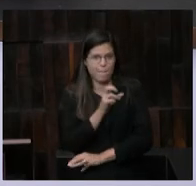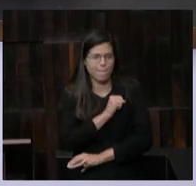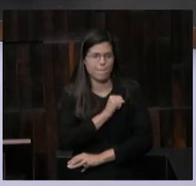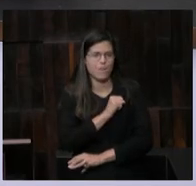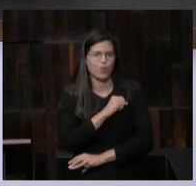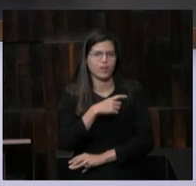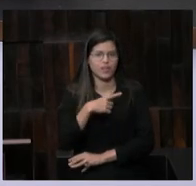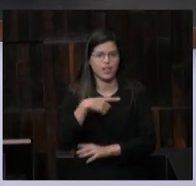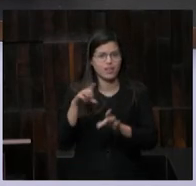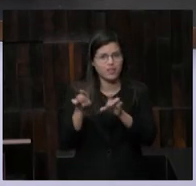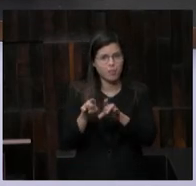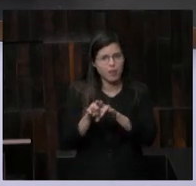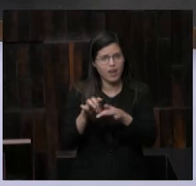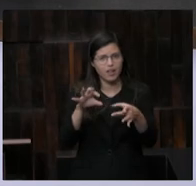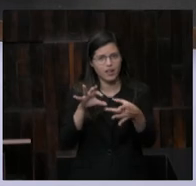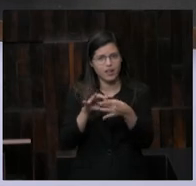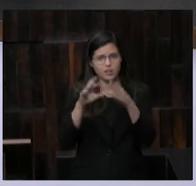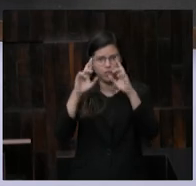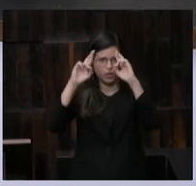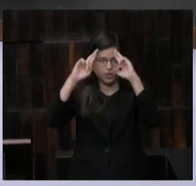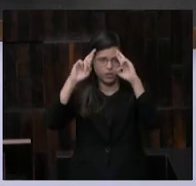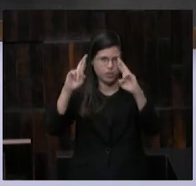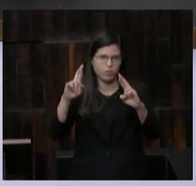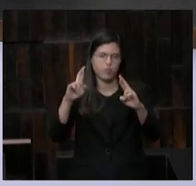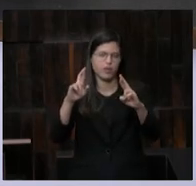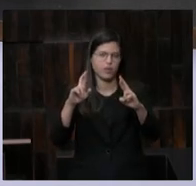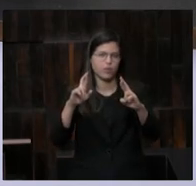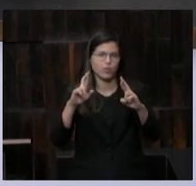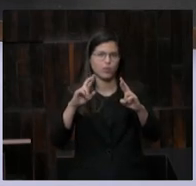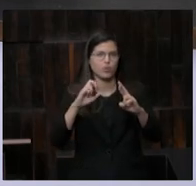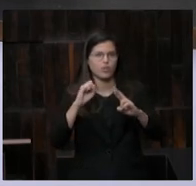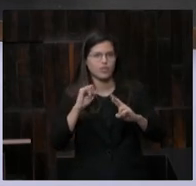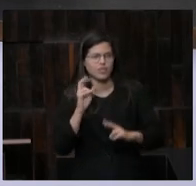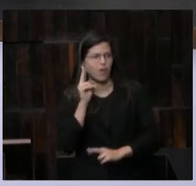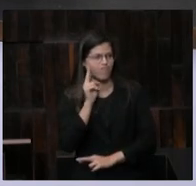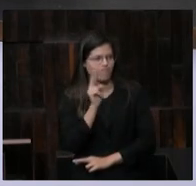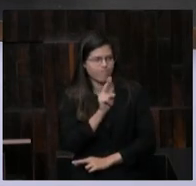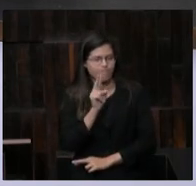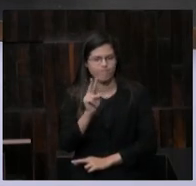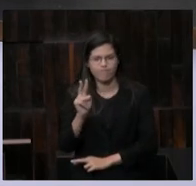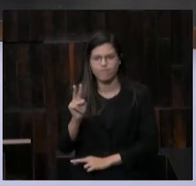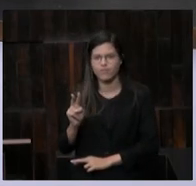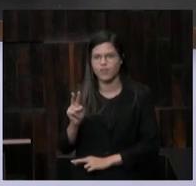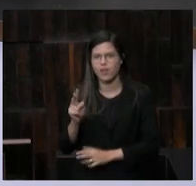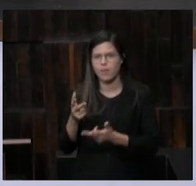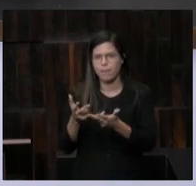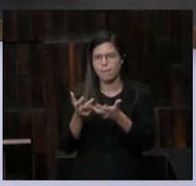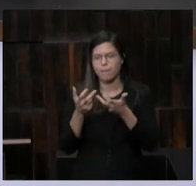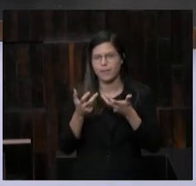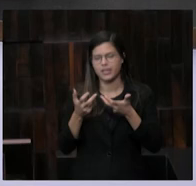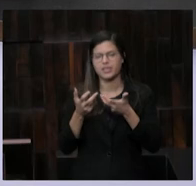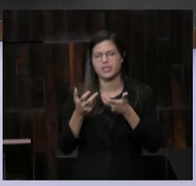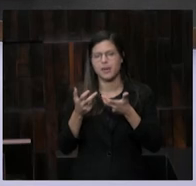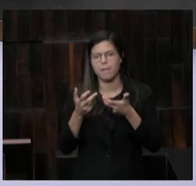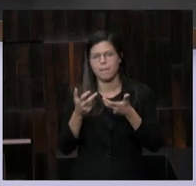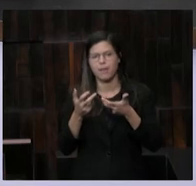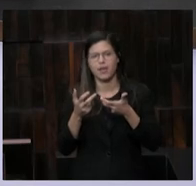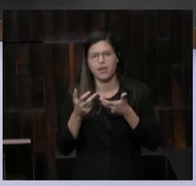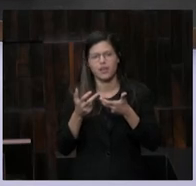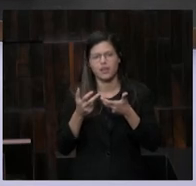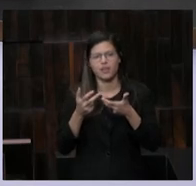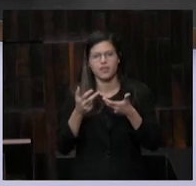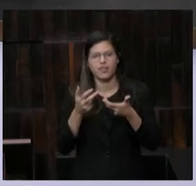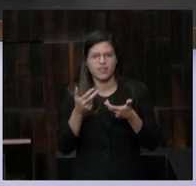um respeito. A gente vendo como irmão, a gente faz aquilo que precisa ser